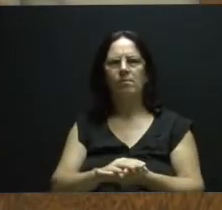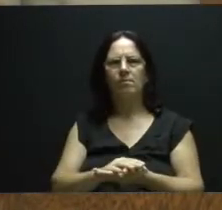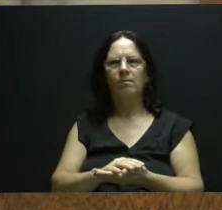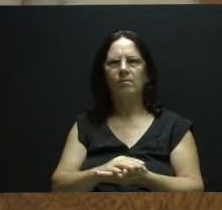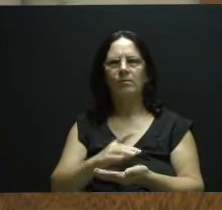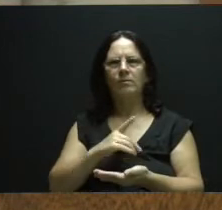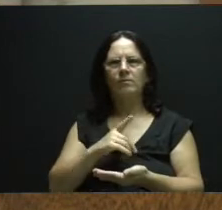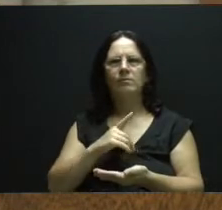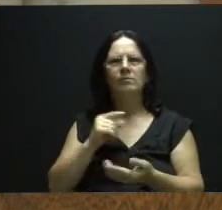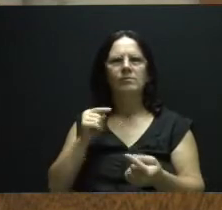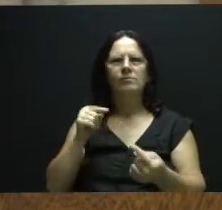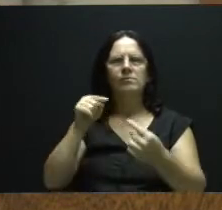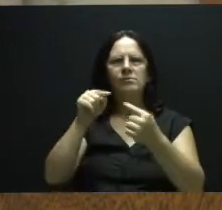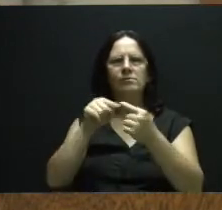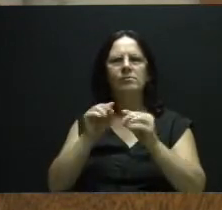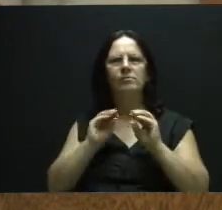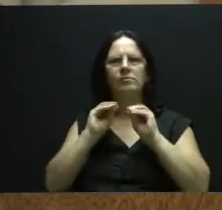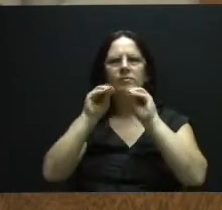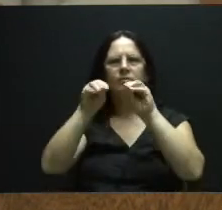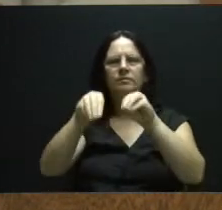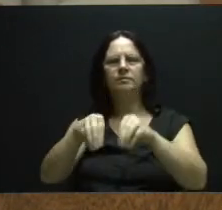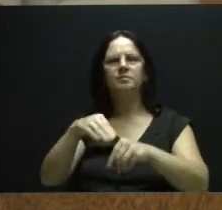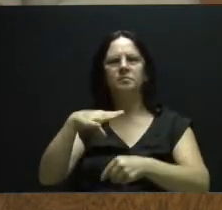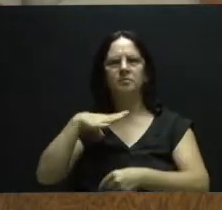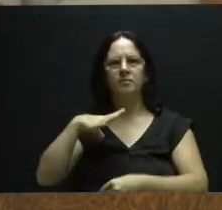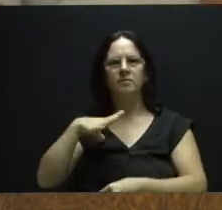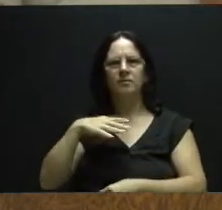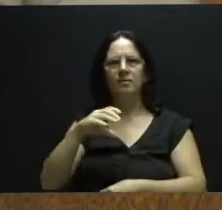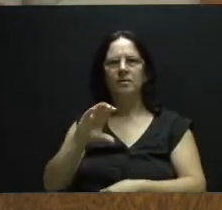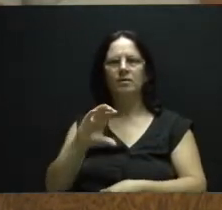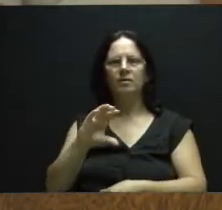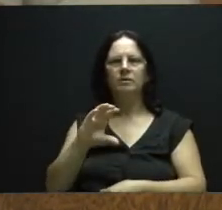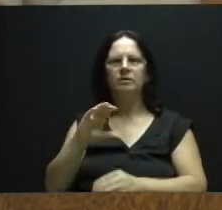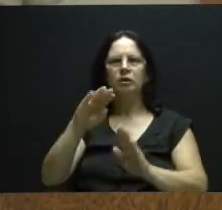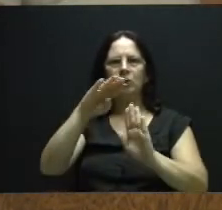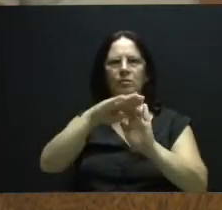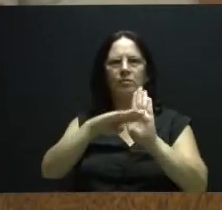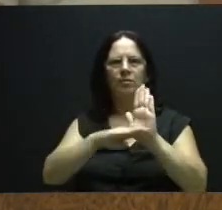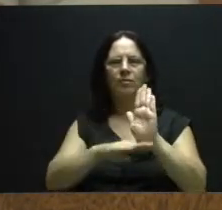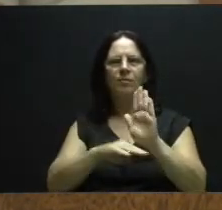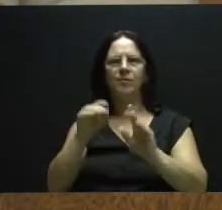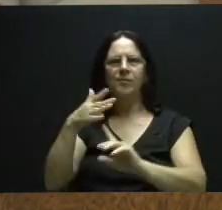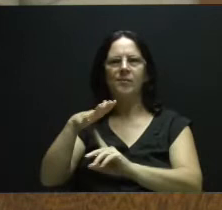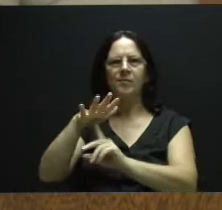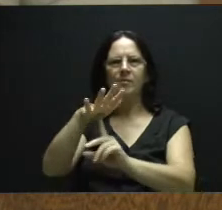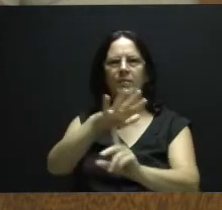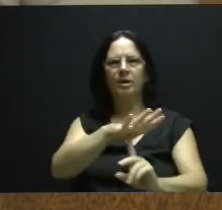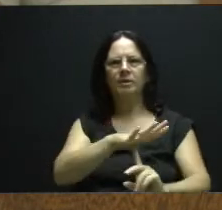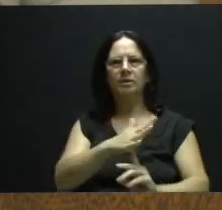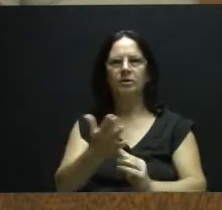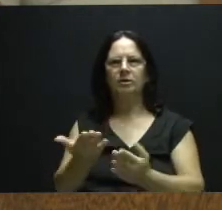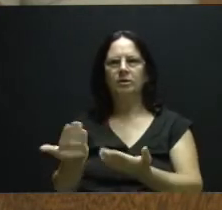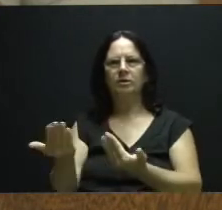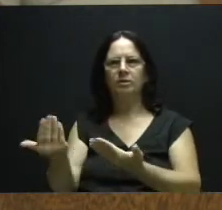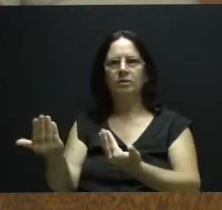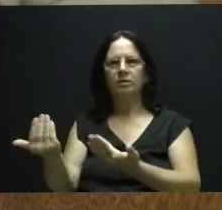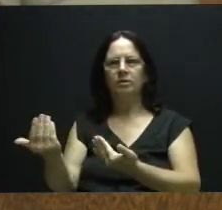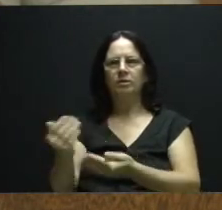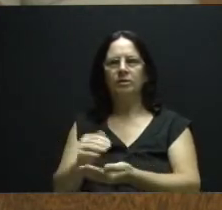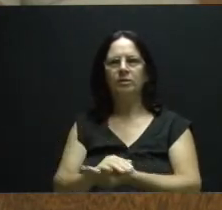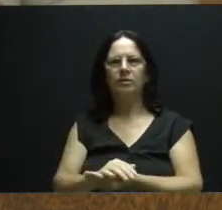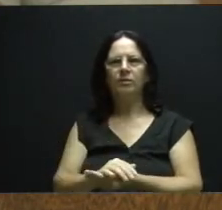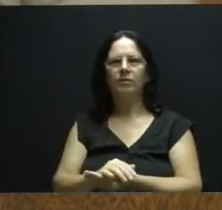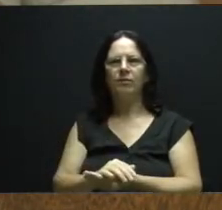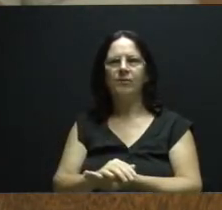tem por objetivo implantar no âmbito do município de cubatão o programa praça da juventude com a de com